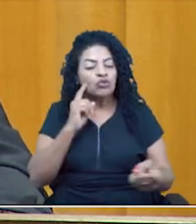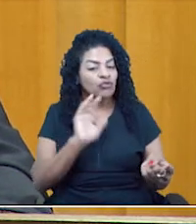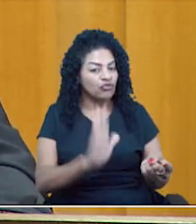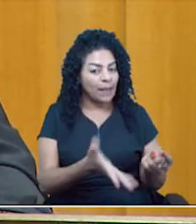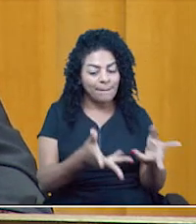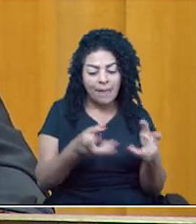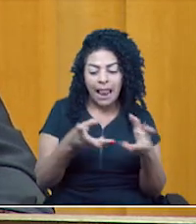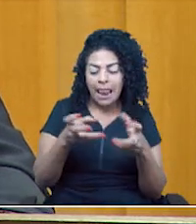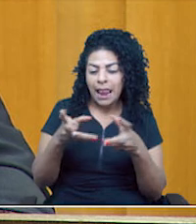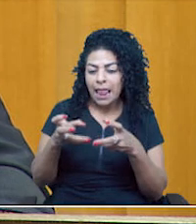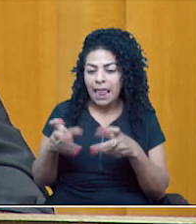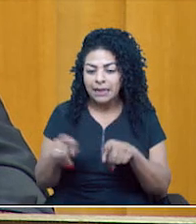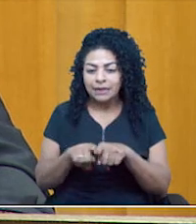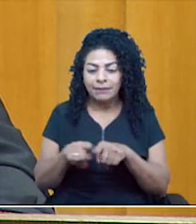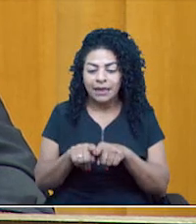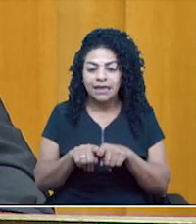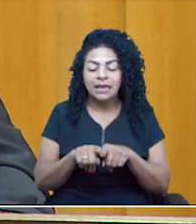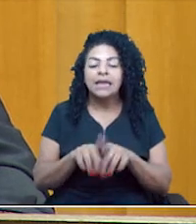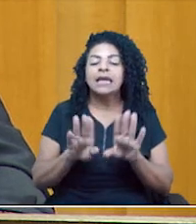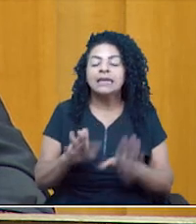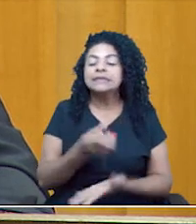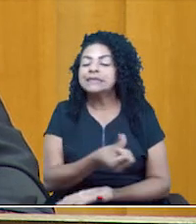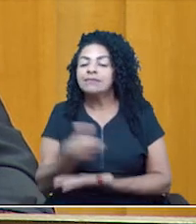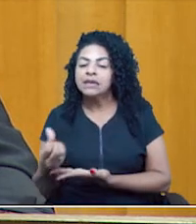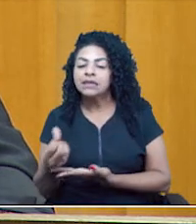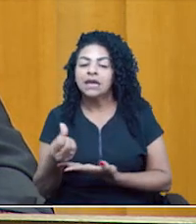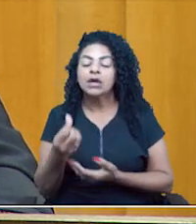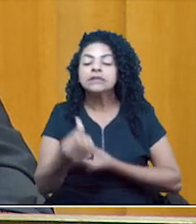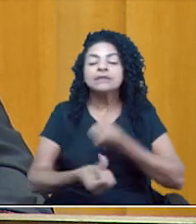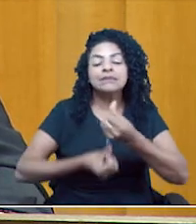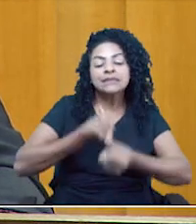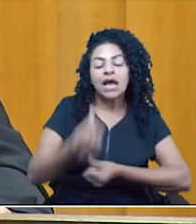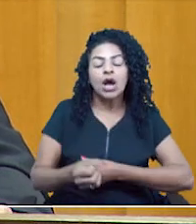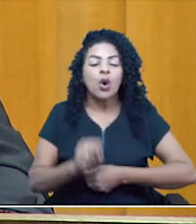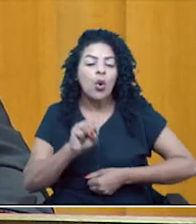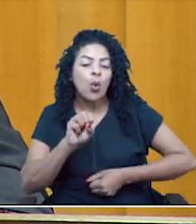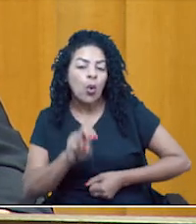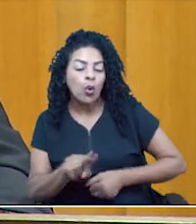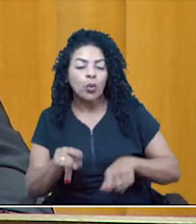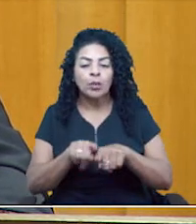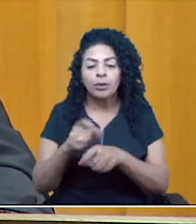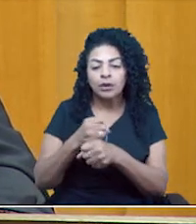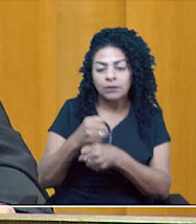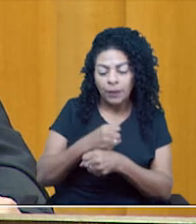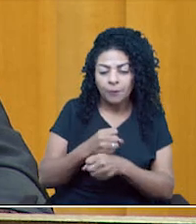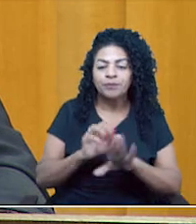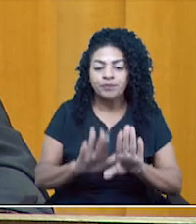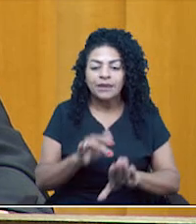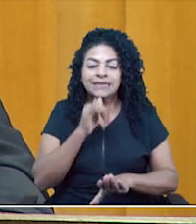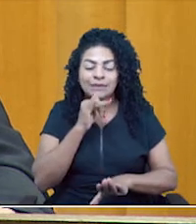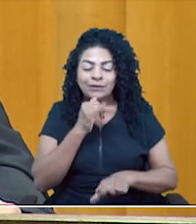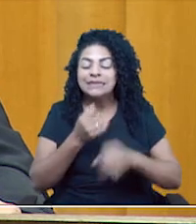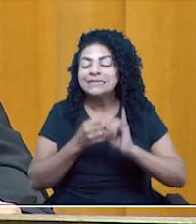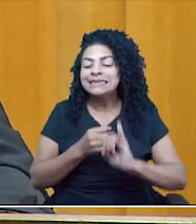chegam a algumas ou várias das comarcas do interior. A gente costuma dizer que se você tiver sorte de ter dor de dente naquele dia,